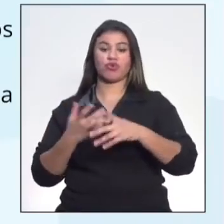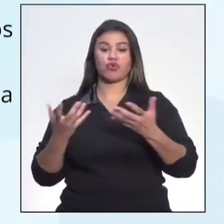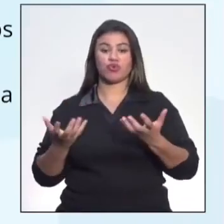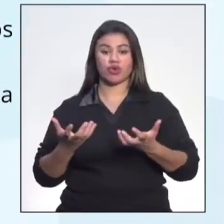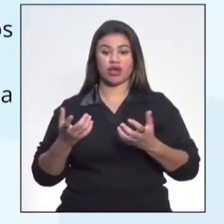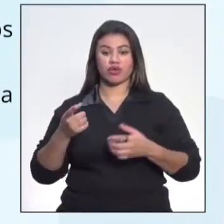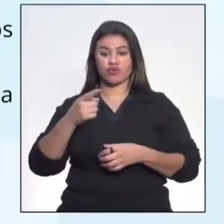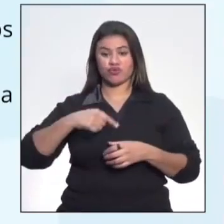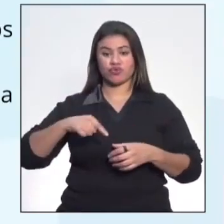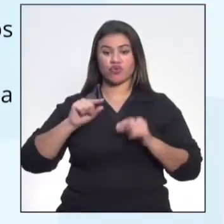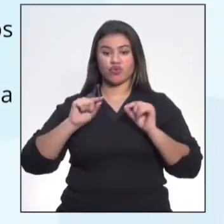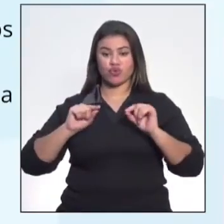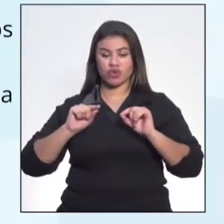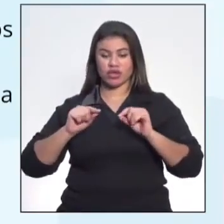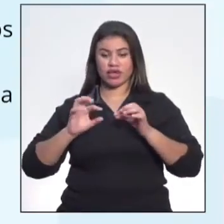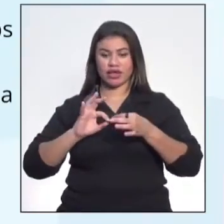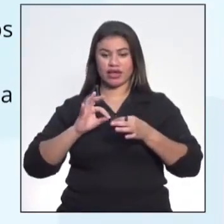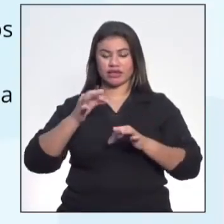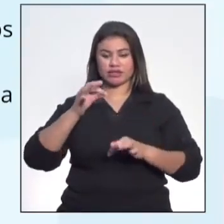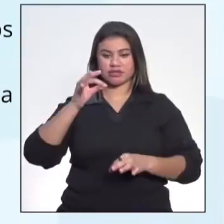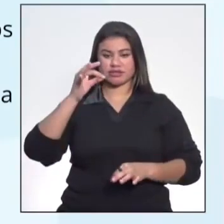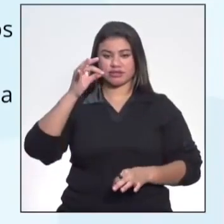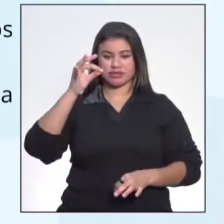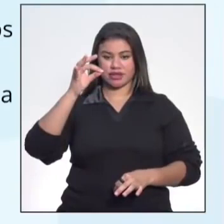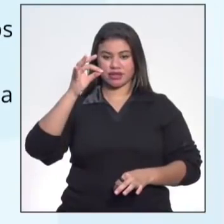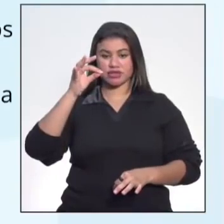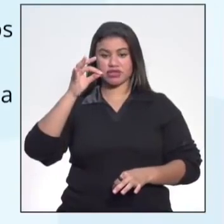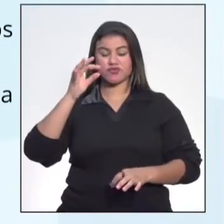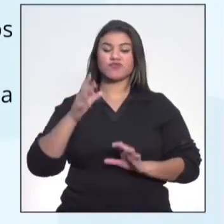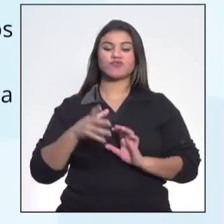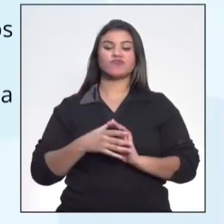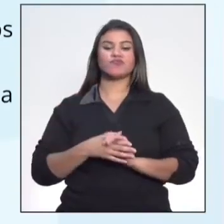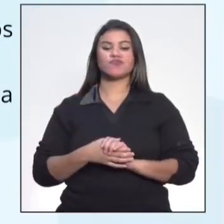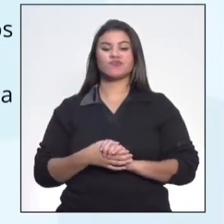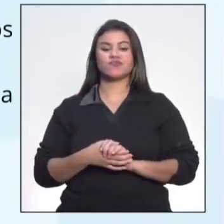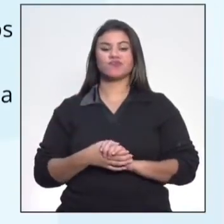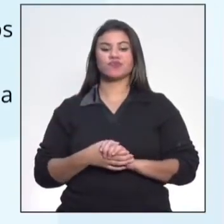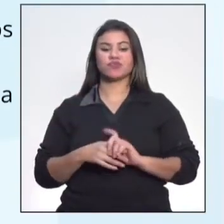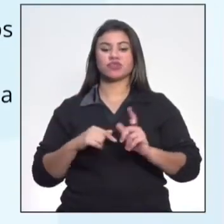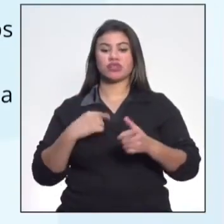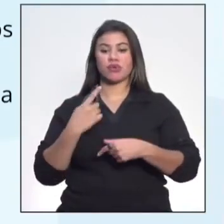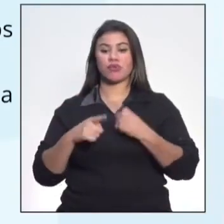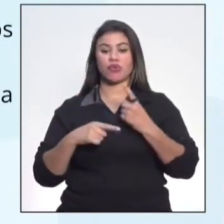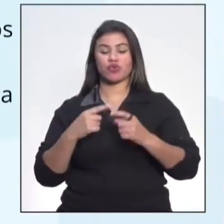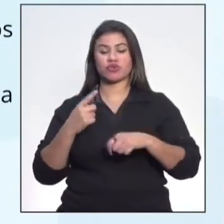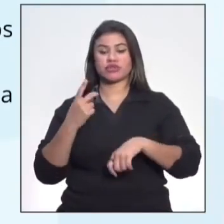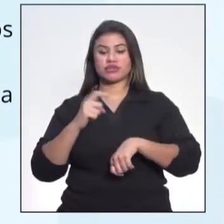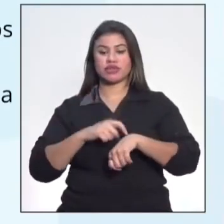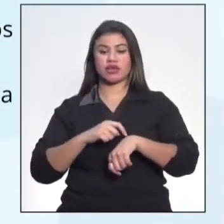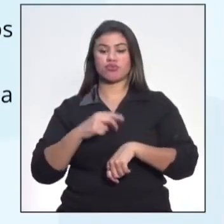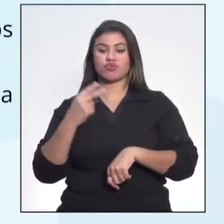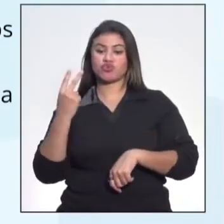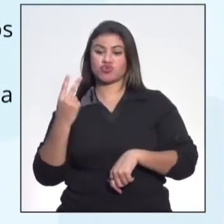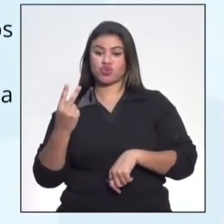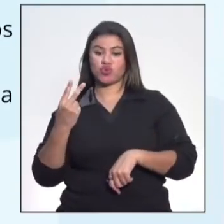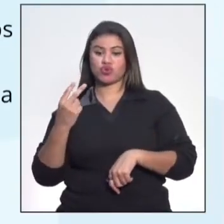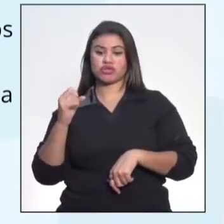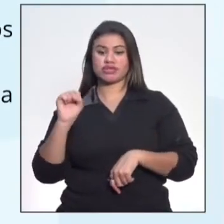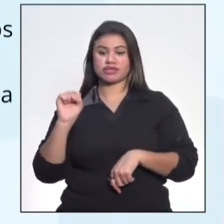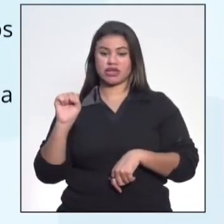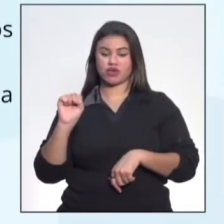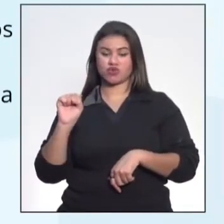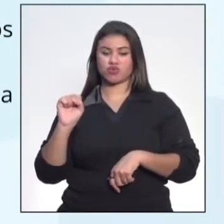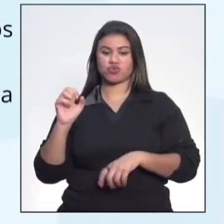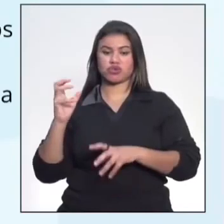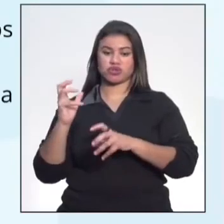vocês? Item A. A distância percorrida pela pedra após 2 segundos de queda. Ou seja, calcule o valor do